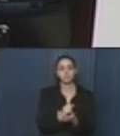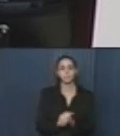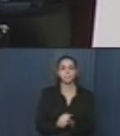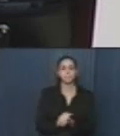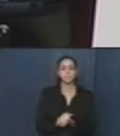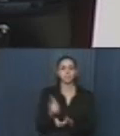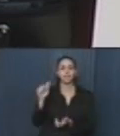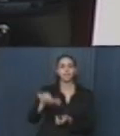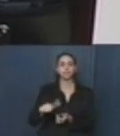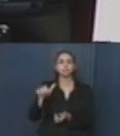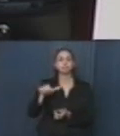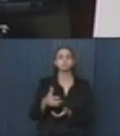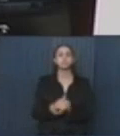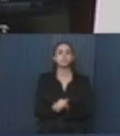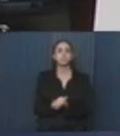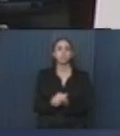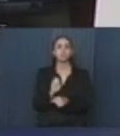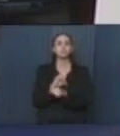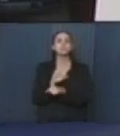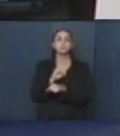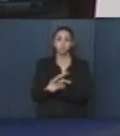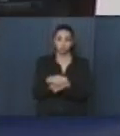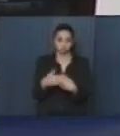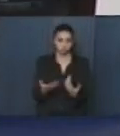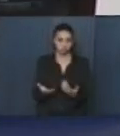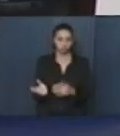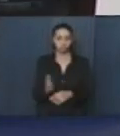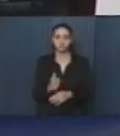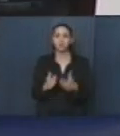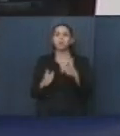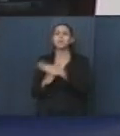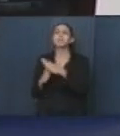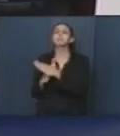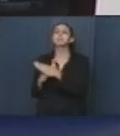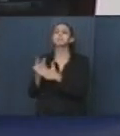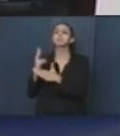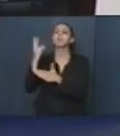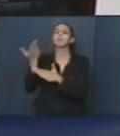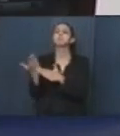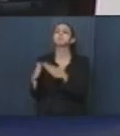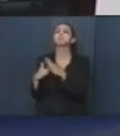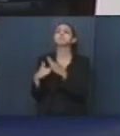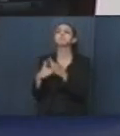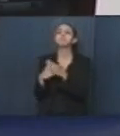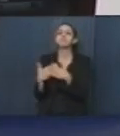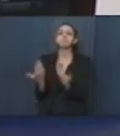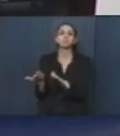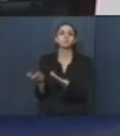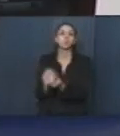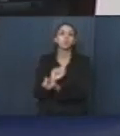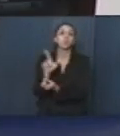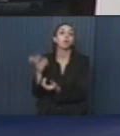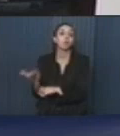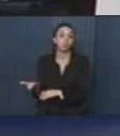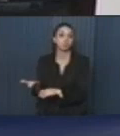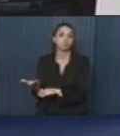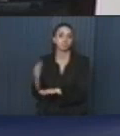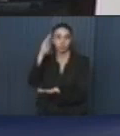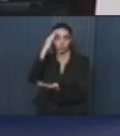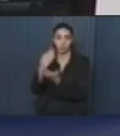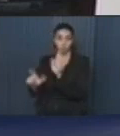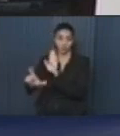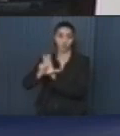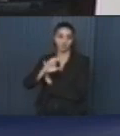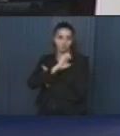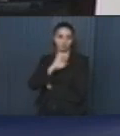depósitos judiciais. Os limites em termos de valores que devem ser observados pela legislação